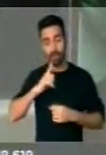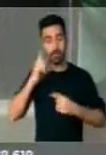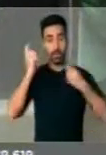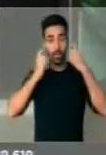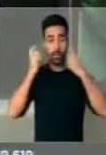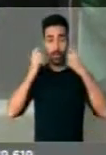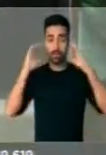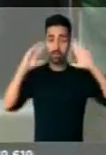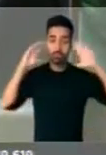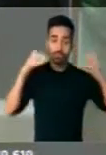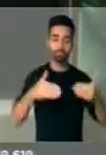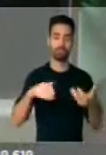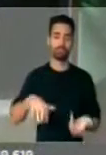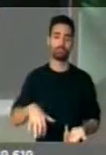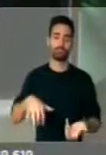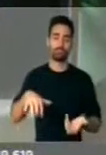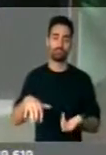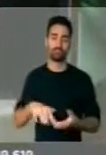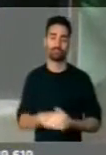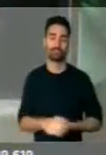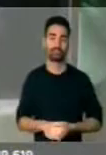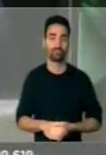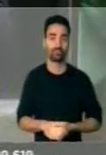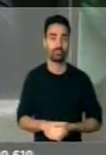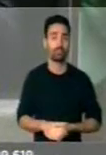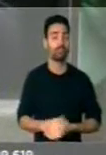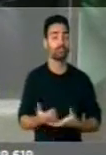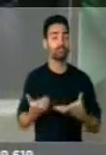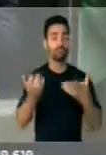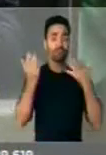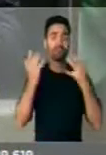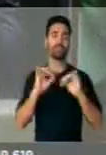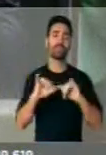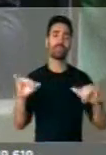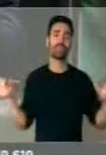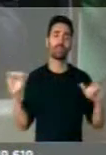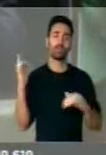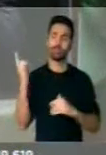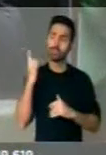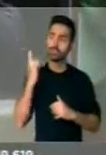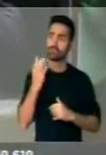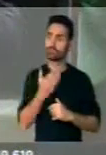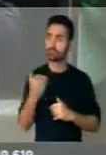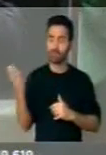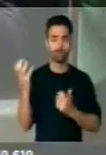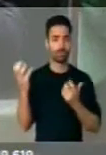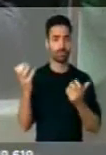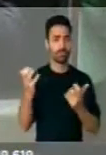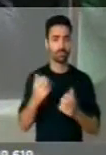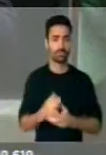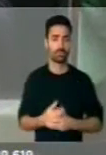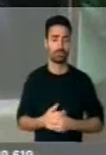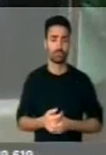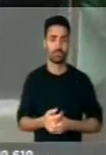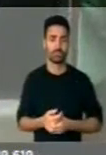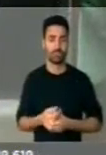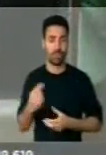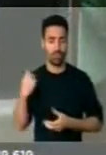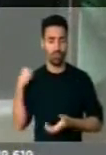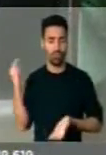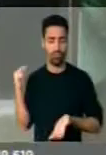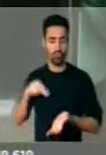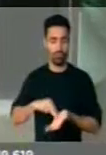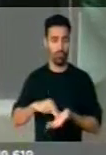parlamento. Eu quero dizer para os colegas deputados, deputadas, que eu vim para essa